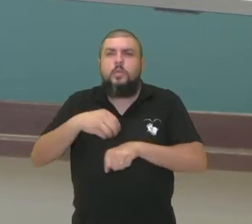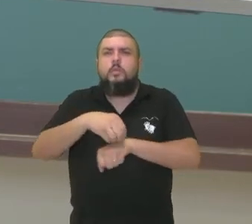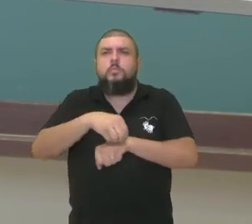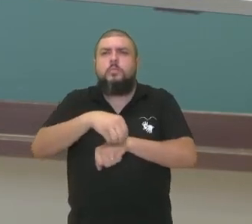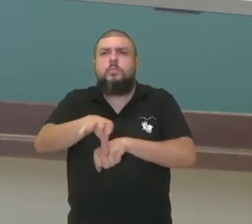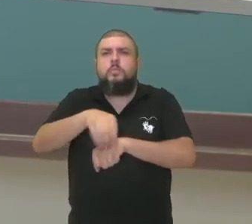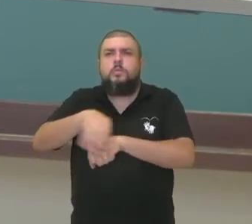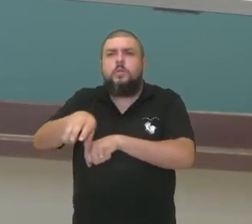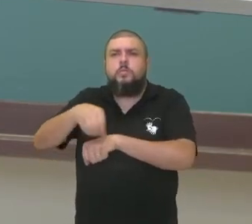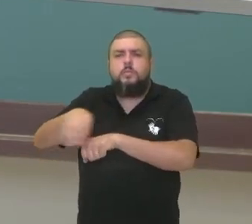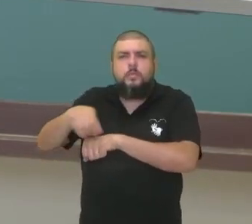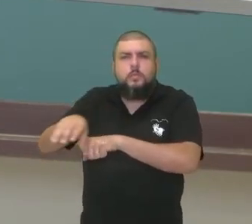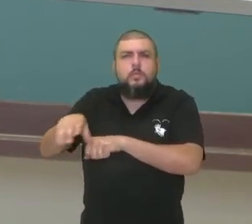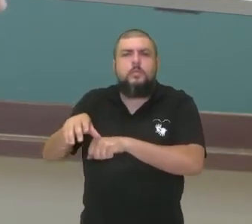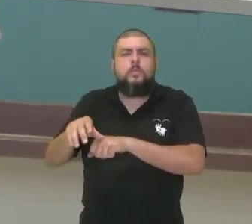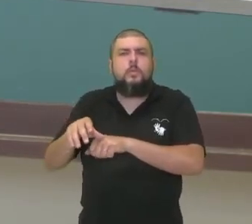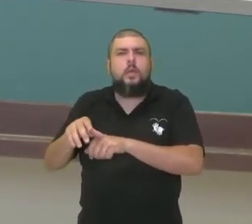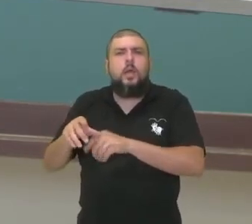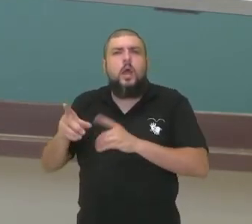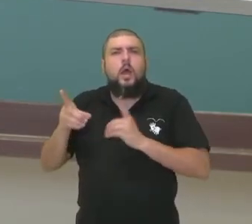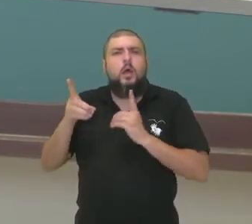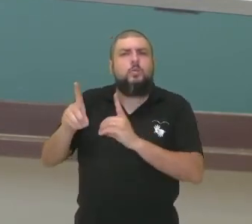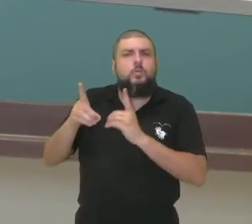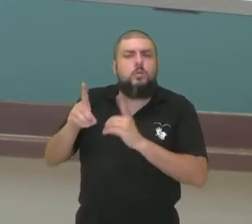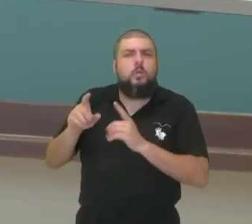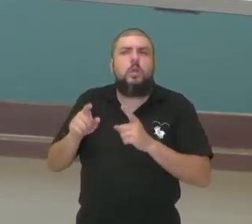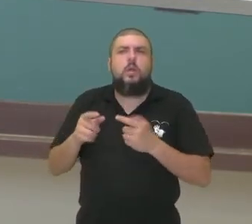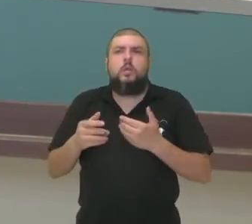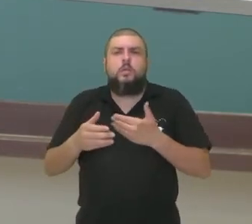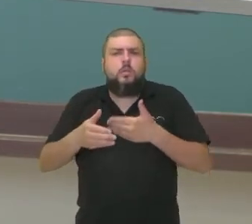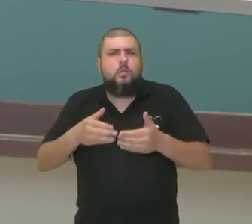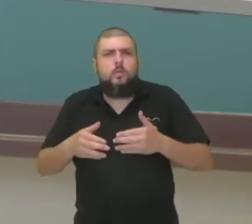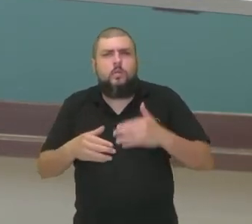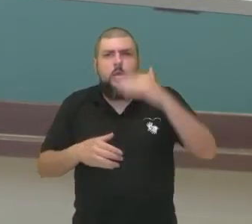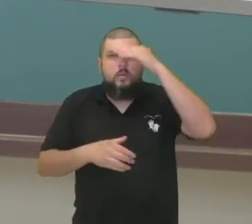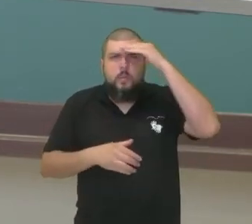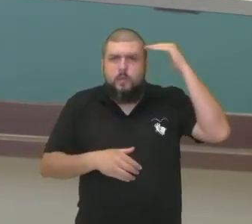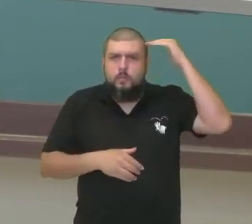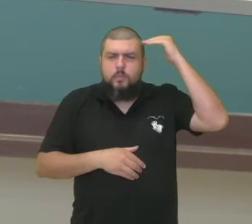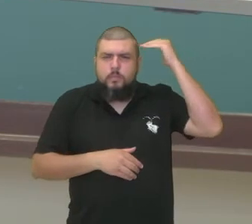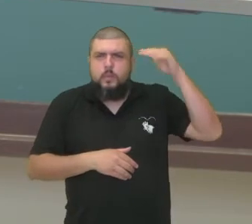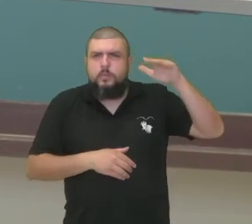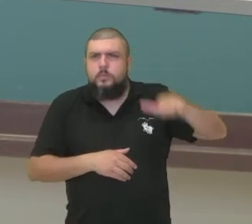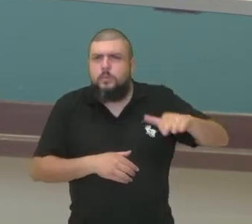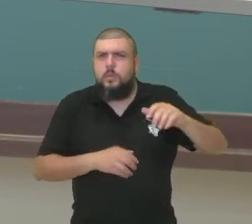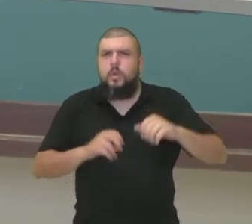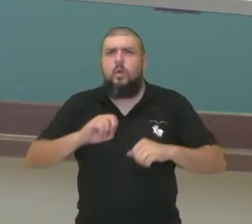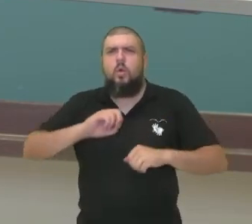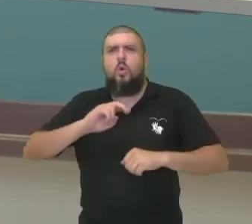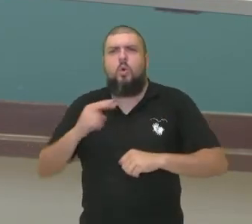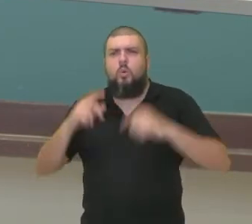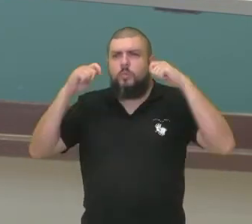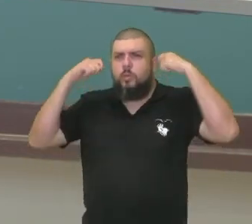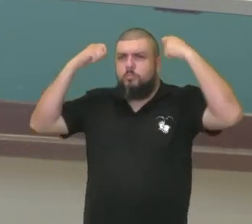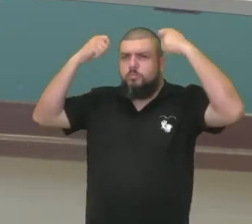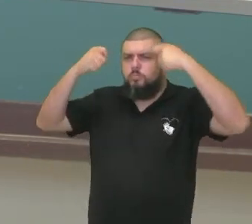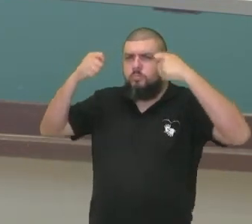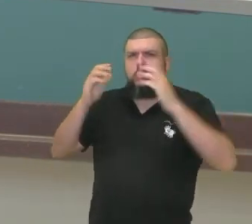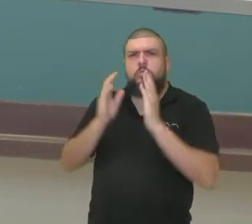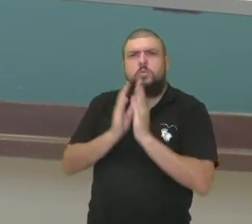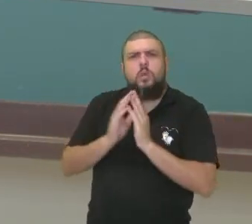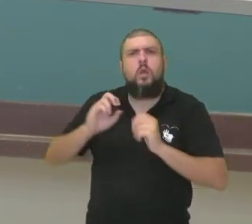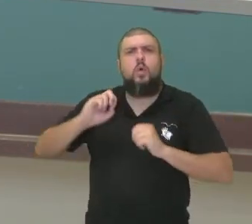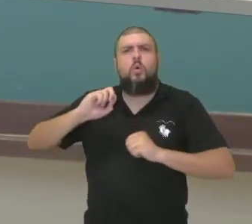um da sua religião, seja o pai de santo na Umbanda e Candomblé, o monge no caso do budismo, os pajés